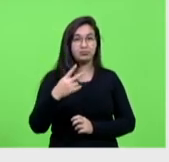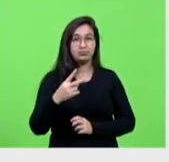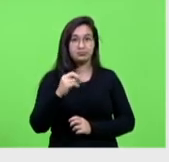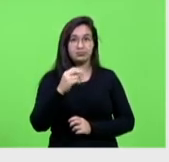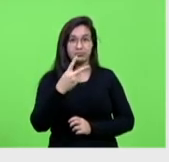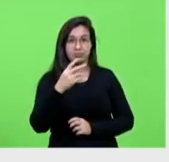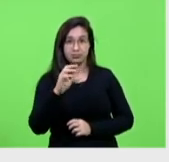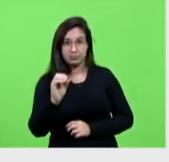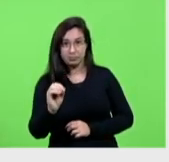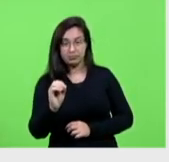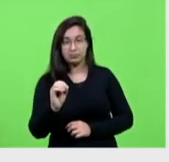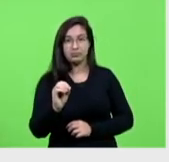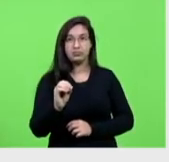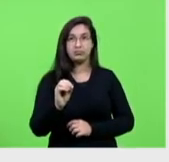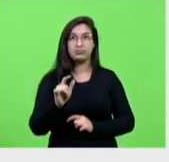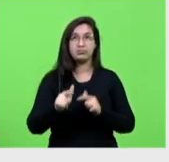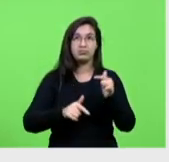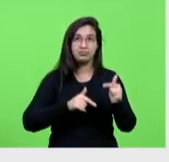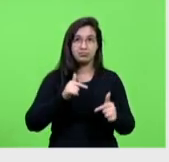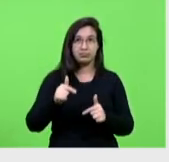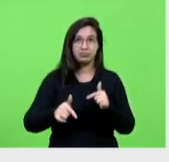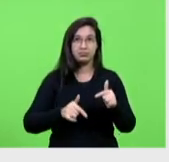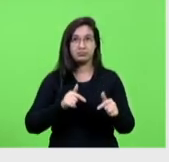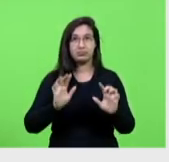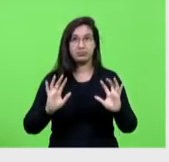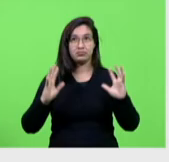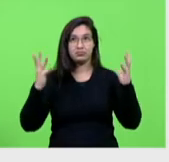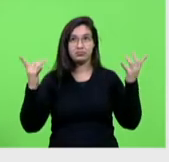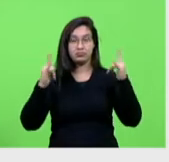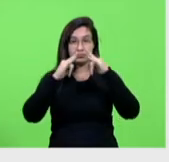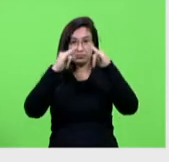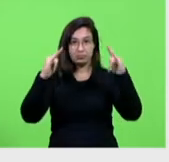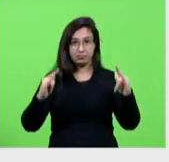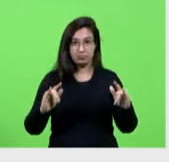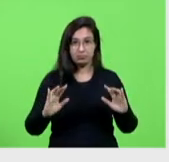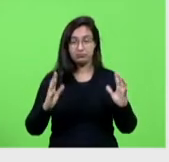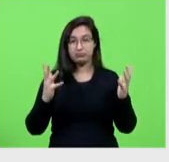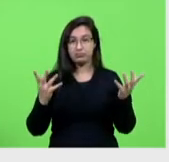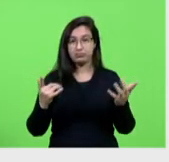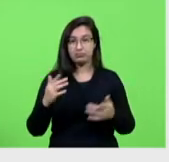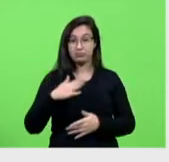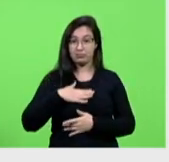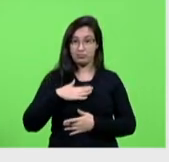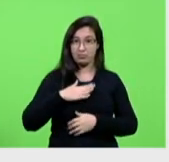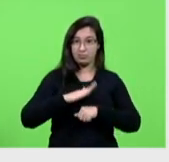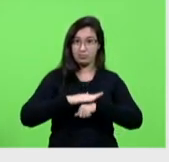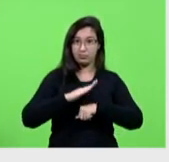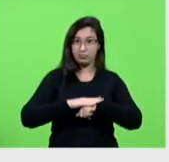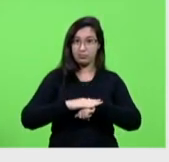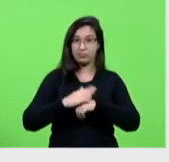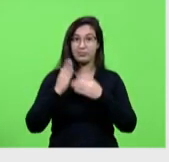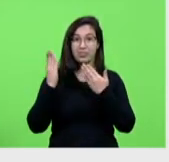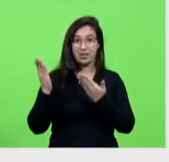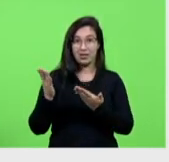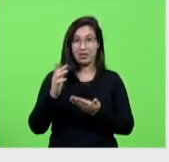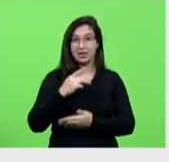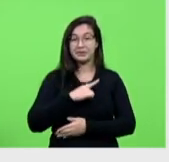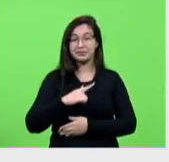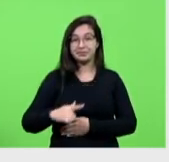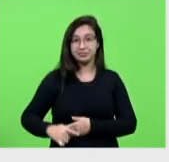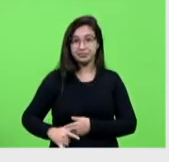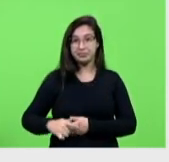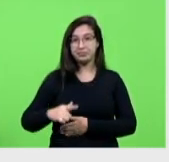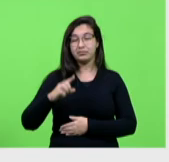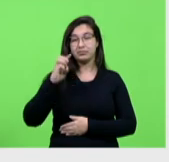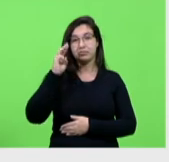0316.7/2020, atividade dos setores de feiras e eventos, do deputado Gessé, o filho mimado da